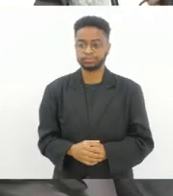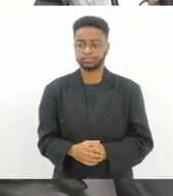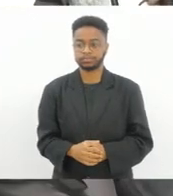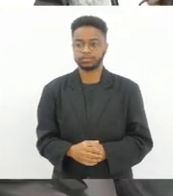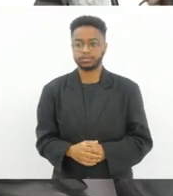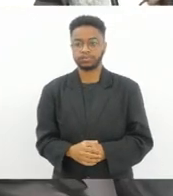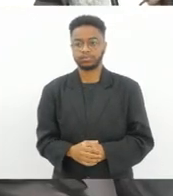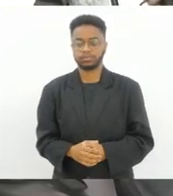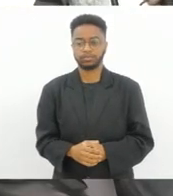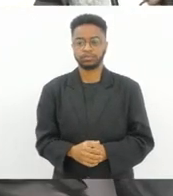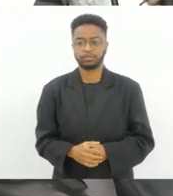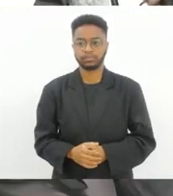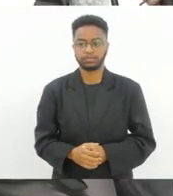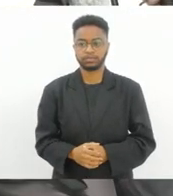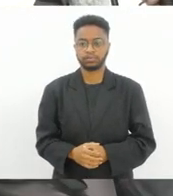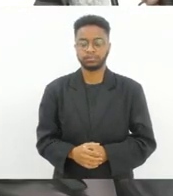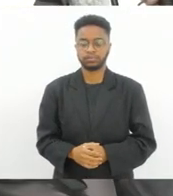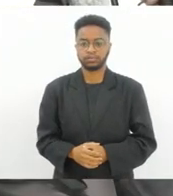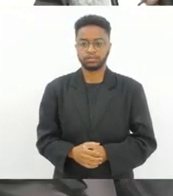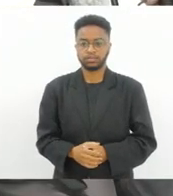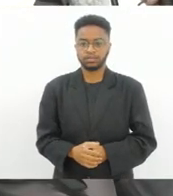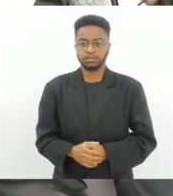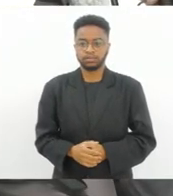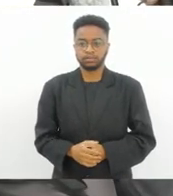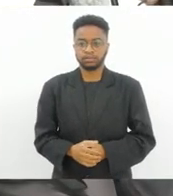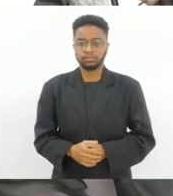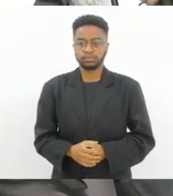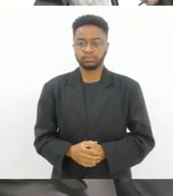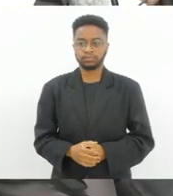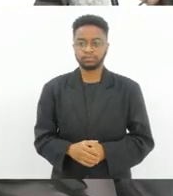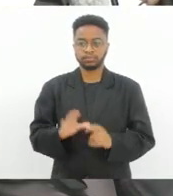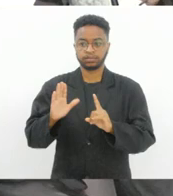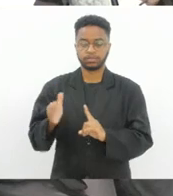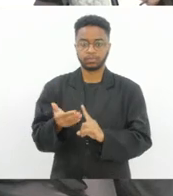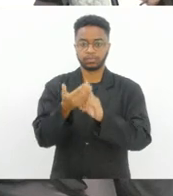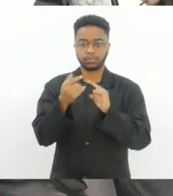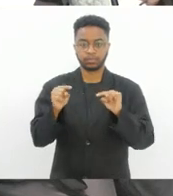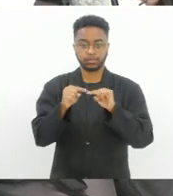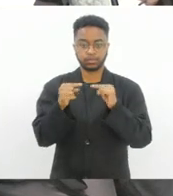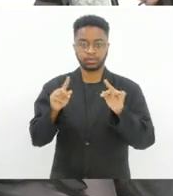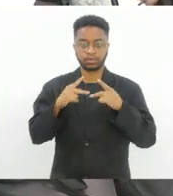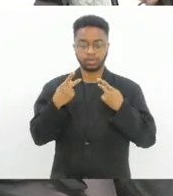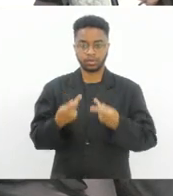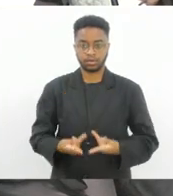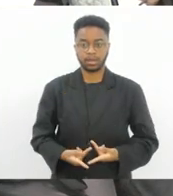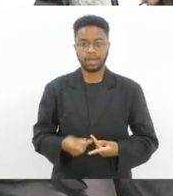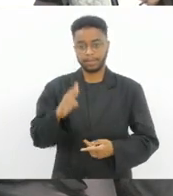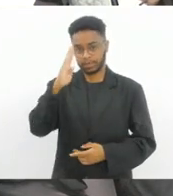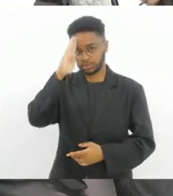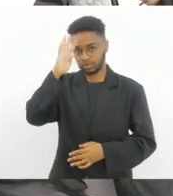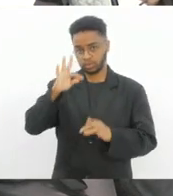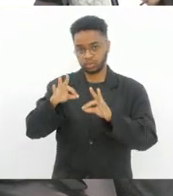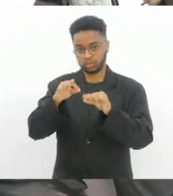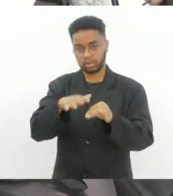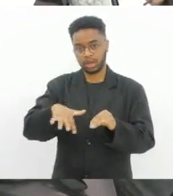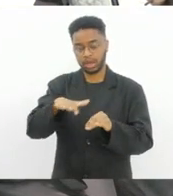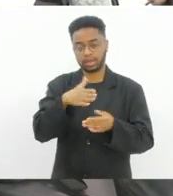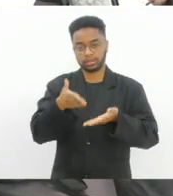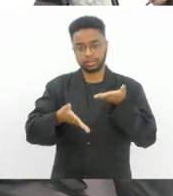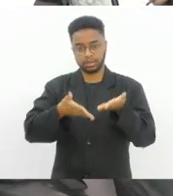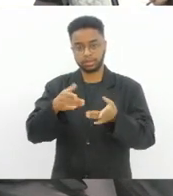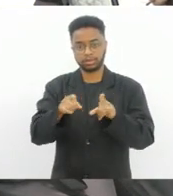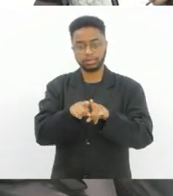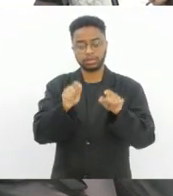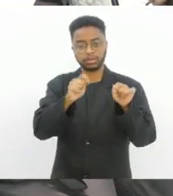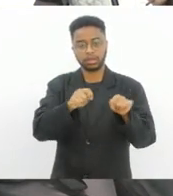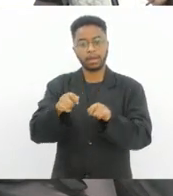trabalho que é desenvolvido. O acolhimento humanizado é fundamental em toda a rede de enfrentamento e atendimento para que as mulheres se sintam